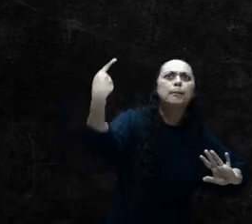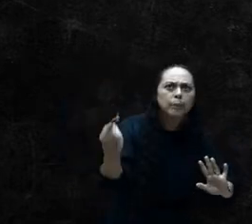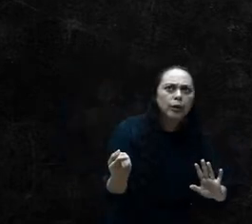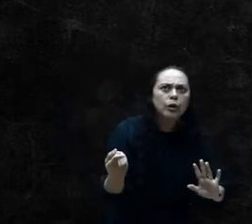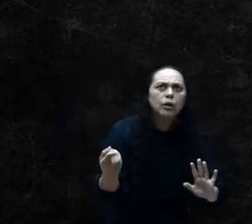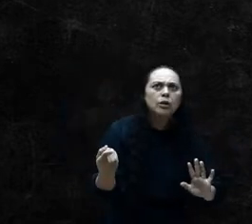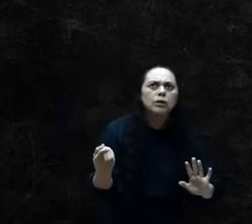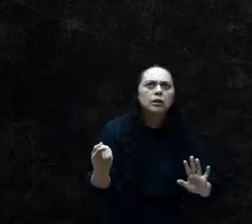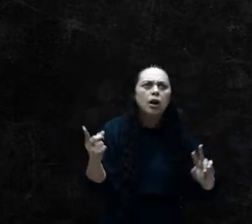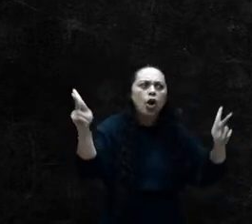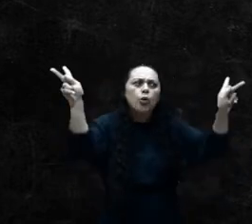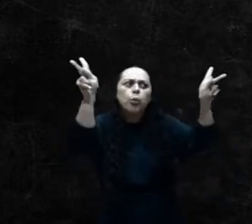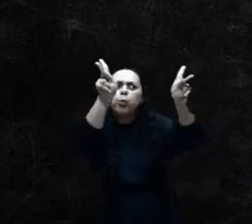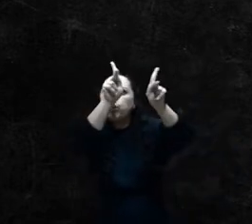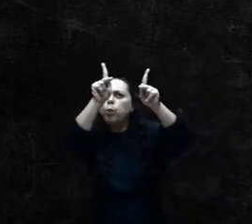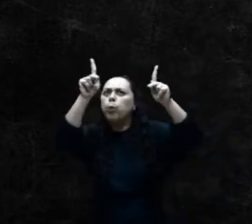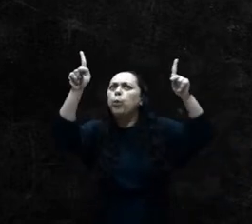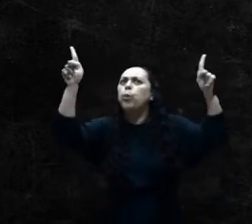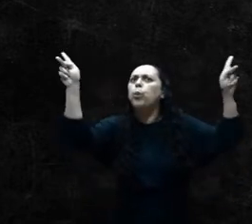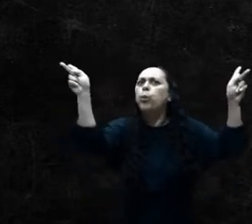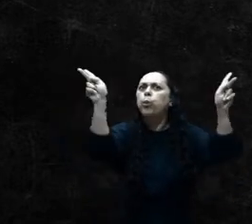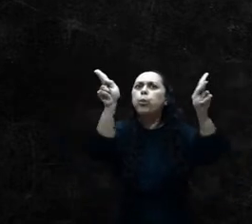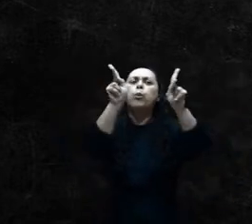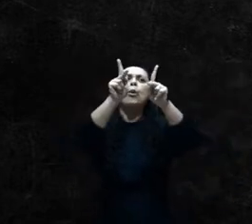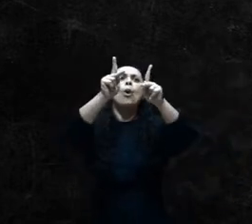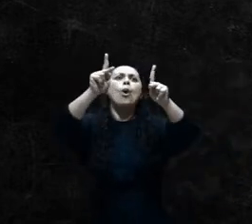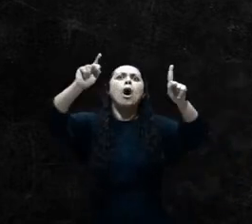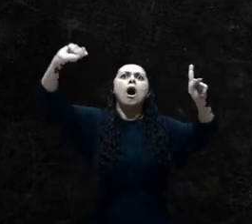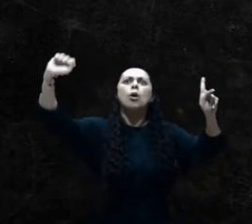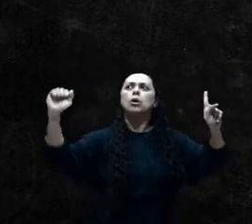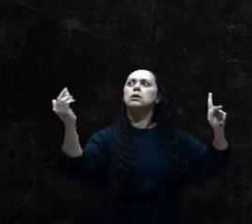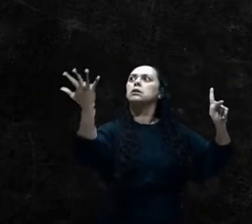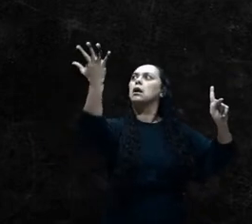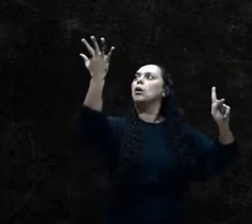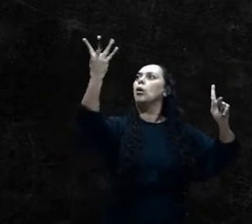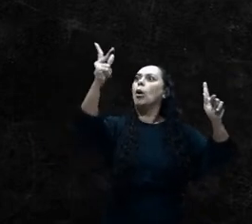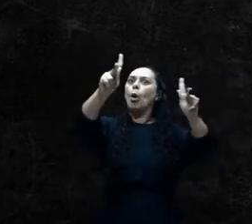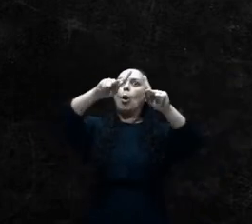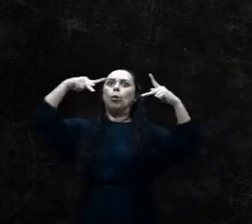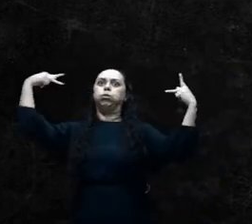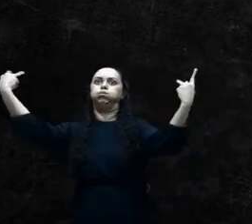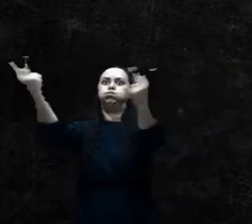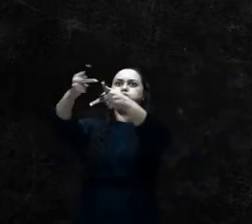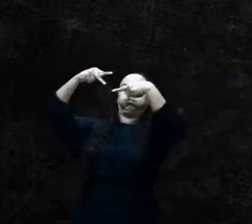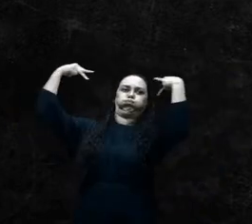desencadeou-se do lado da Ilha um fão de Vento chamado